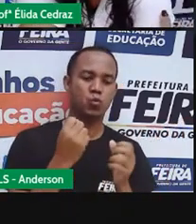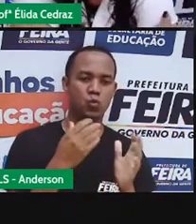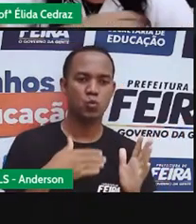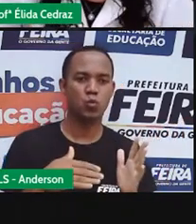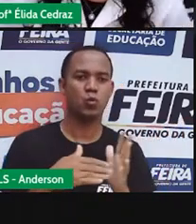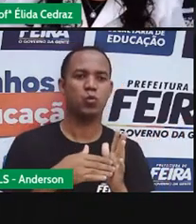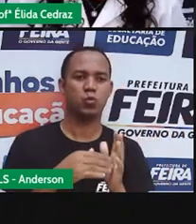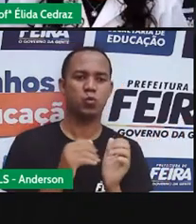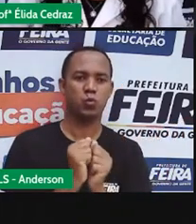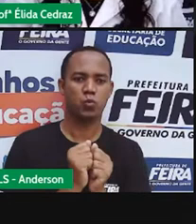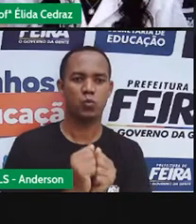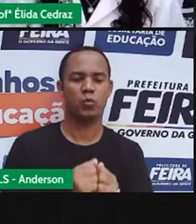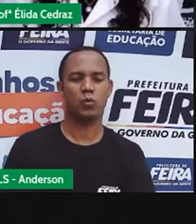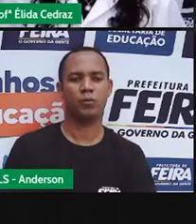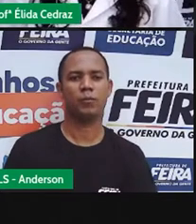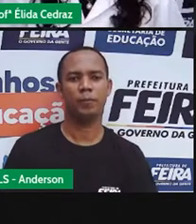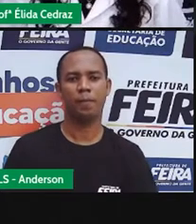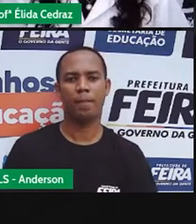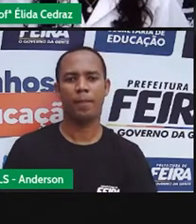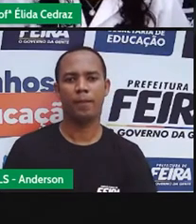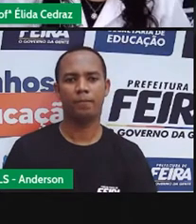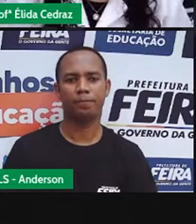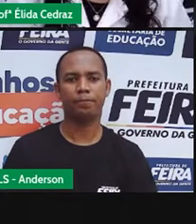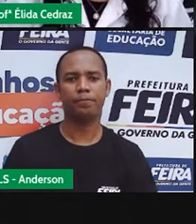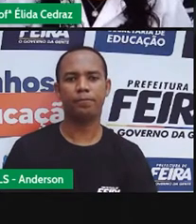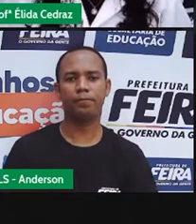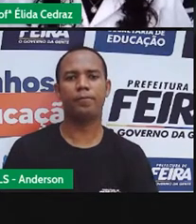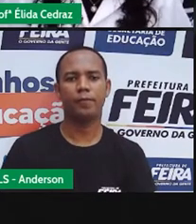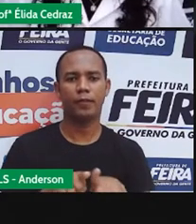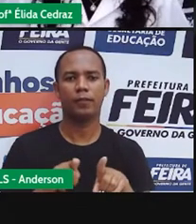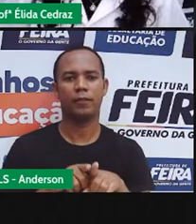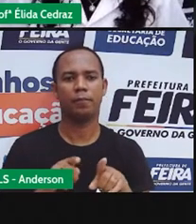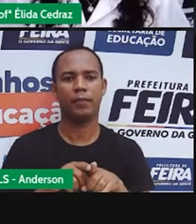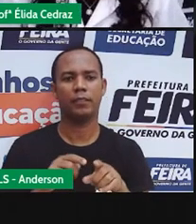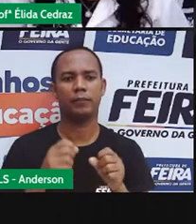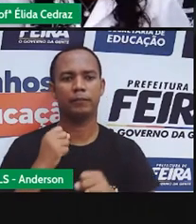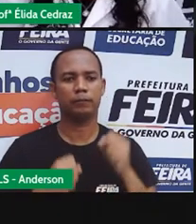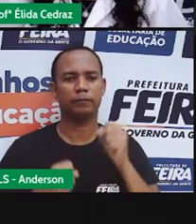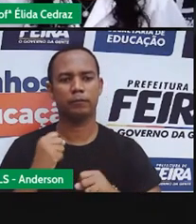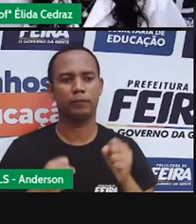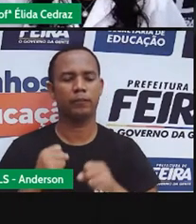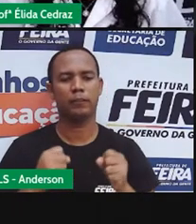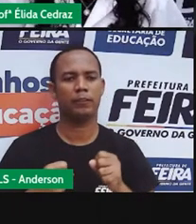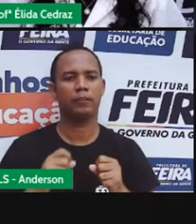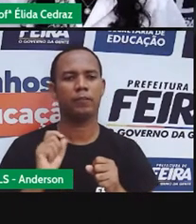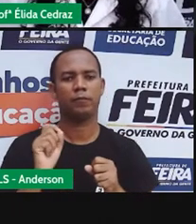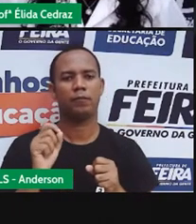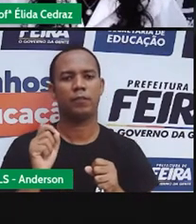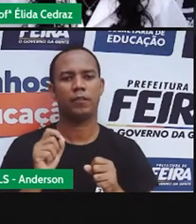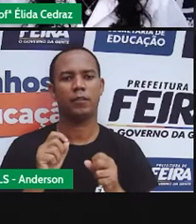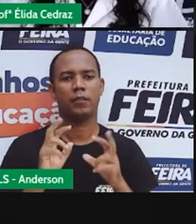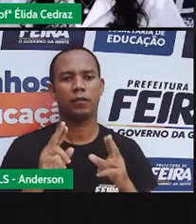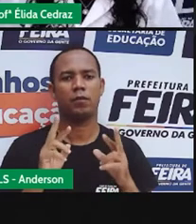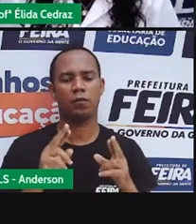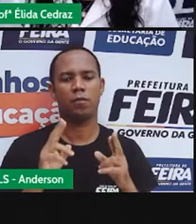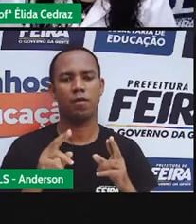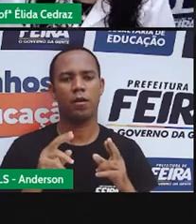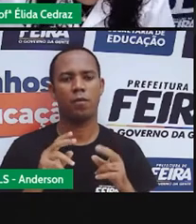todo mundo grudadinho. A corrida do saci. É uma brincadeira que estimula a